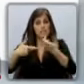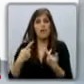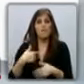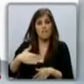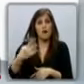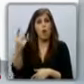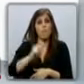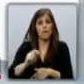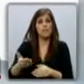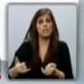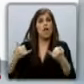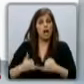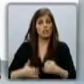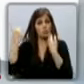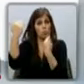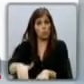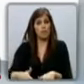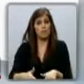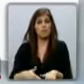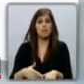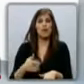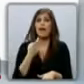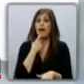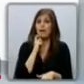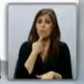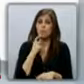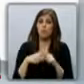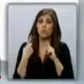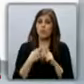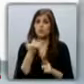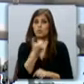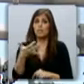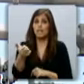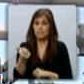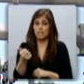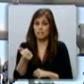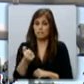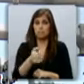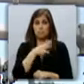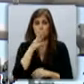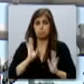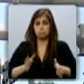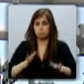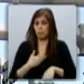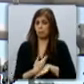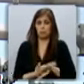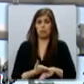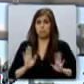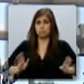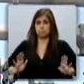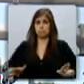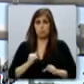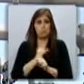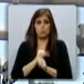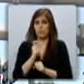um mês antes do prazo ou seja abril de 2015 nega qualquer atraso Por parte dos